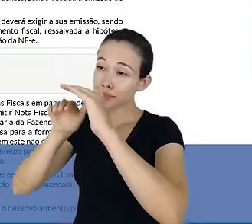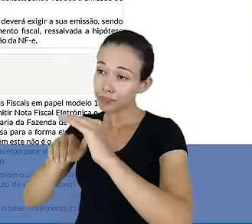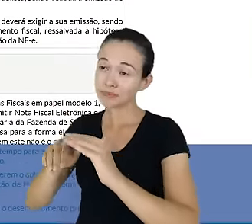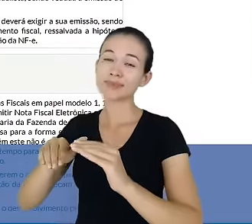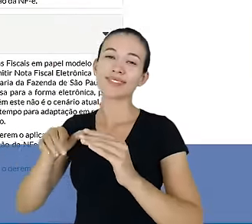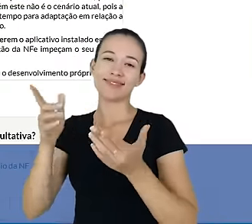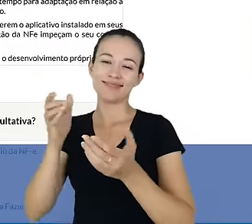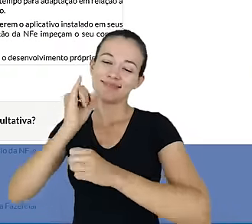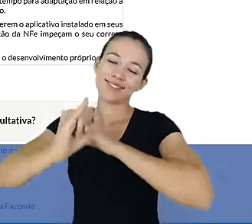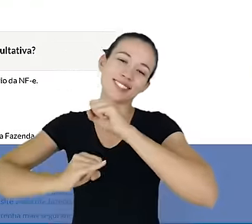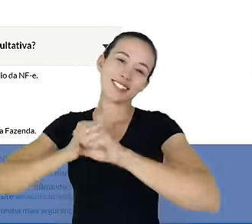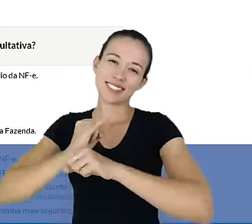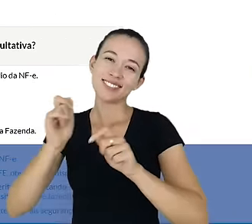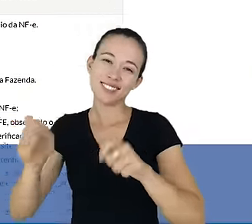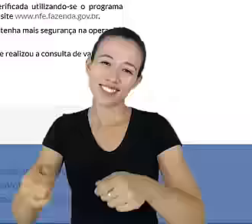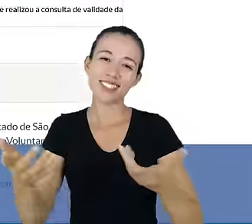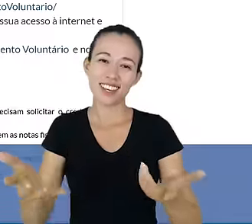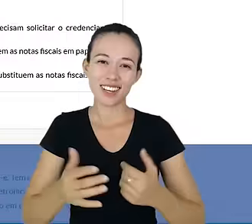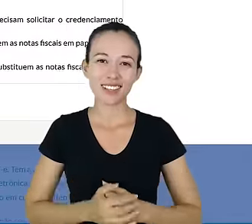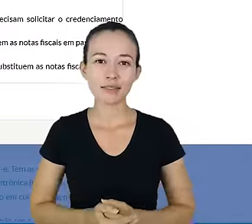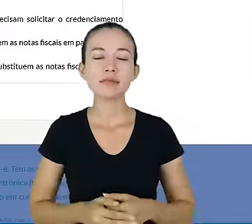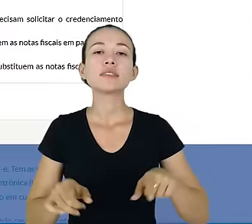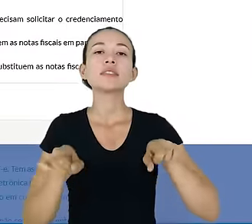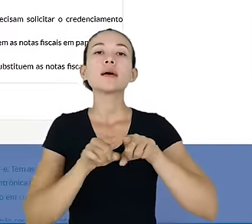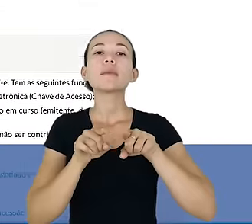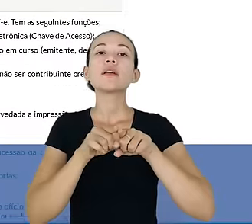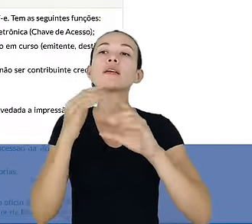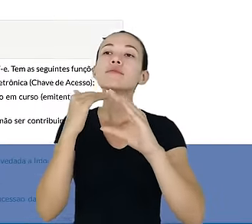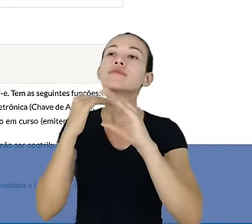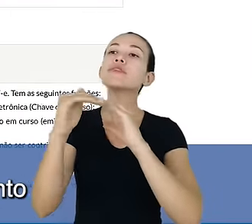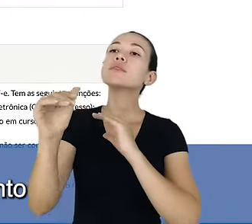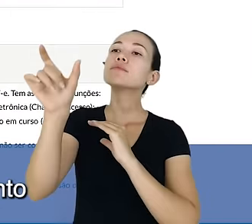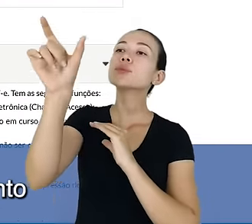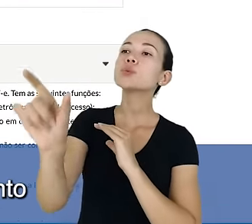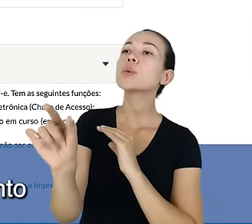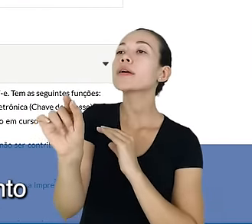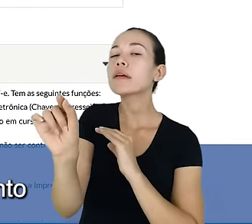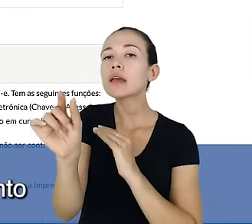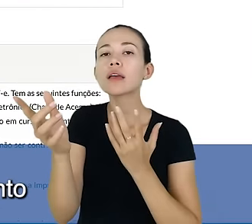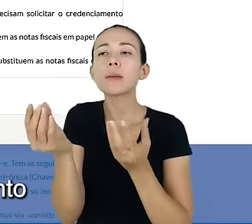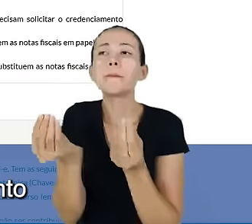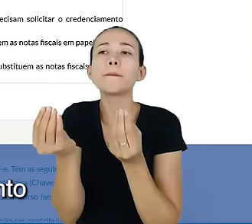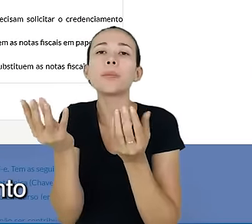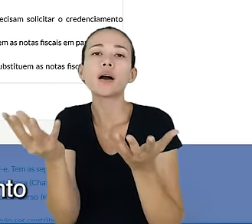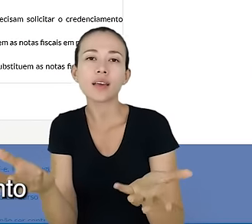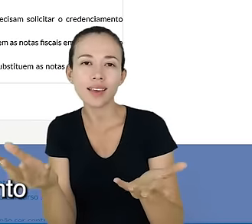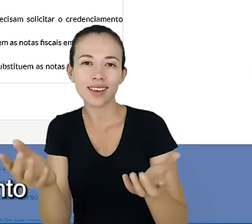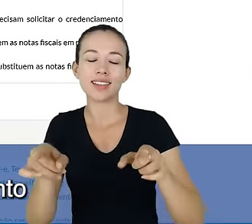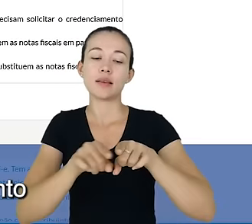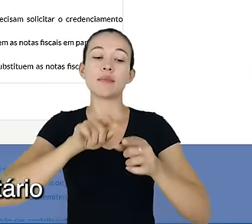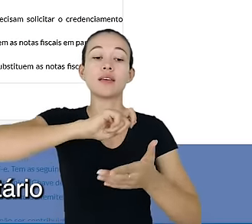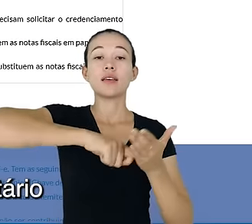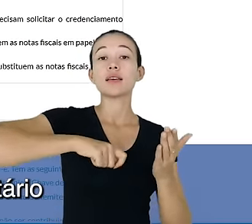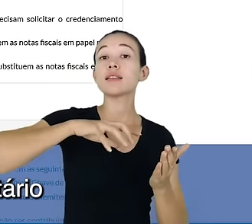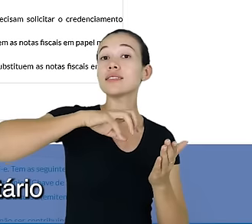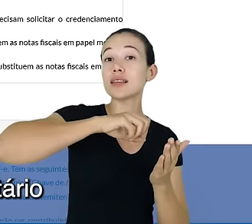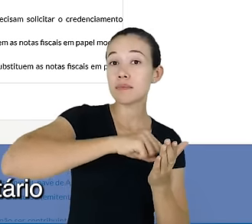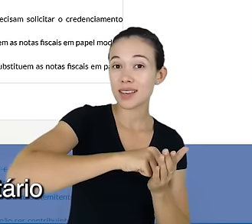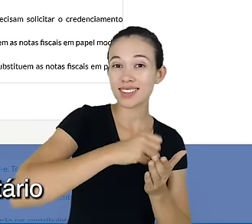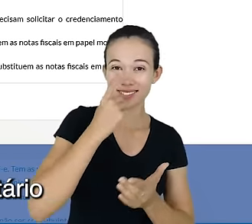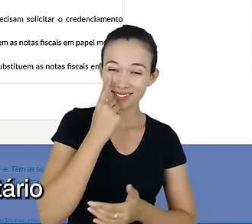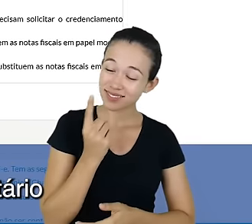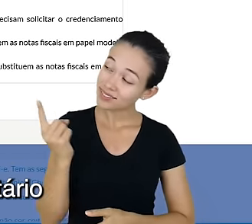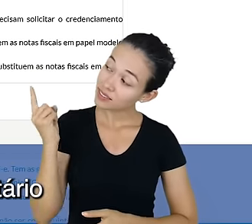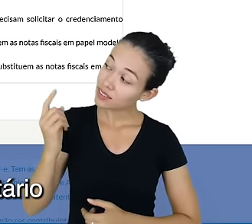H destinatário para que serve do credenciamento do credenciamento ele traz